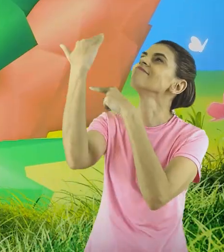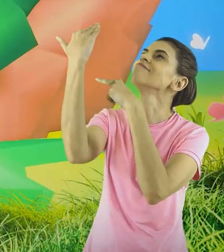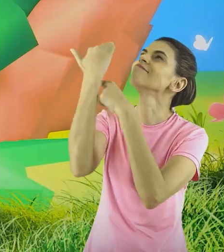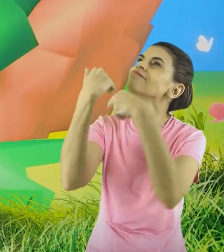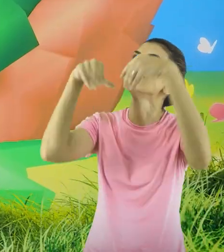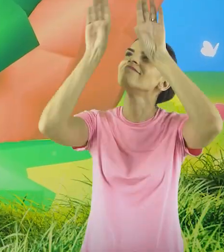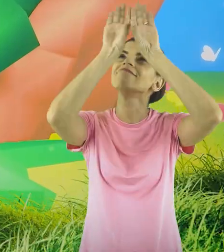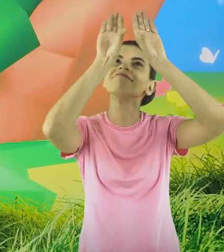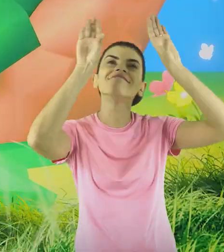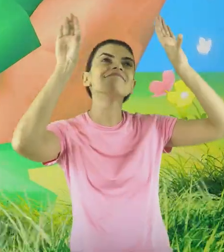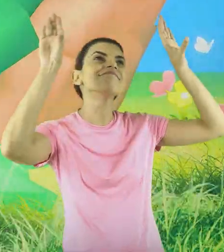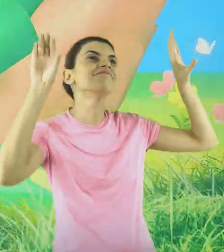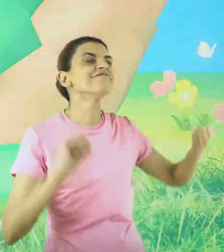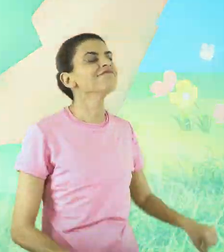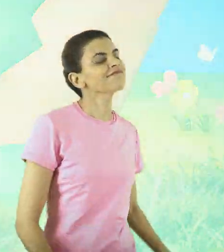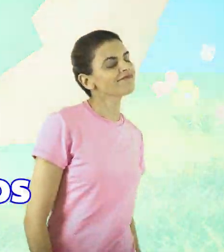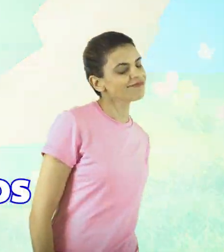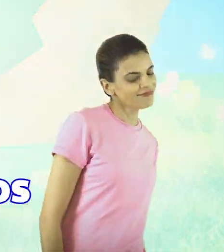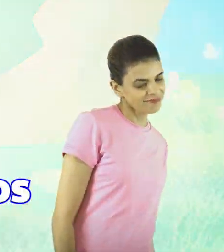ajudar.